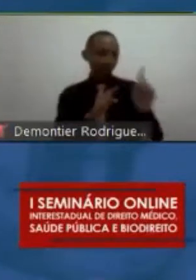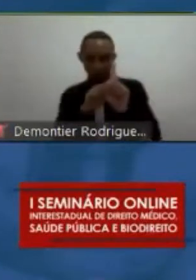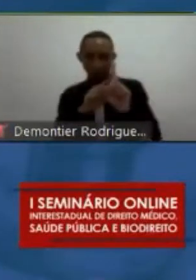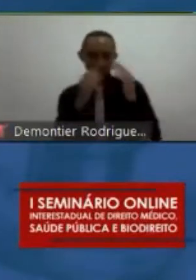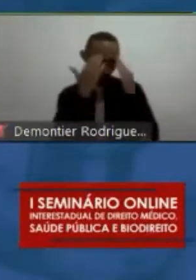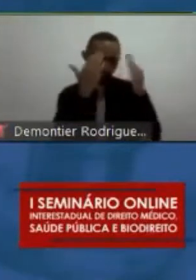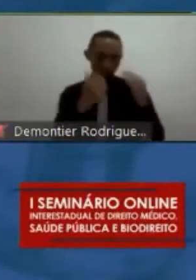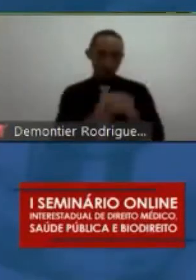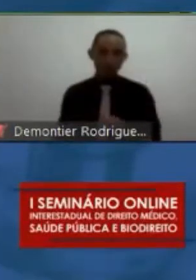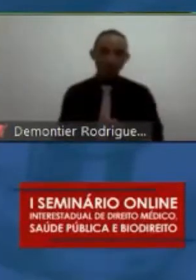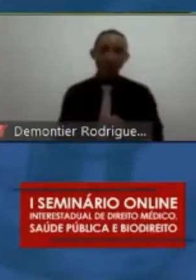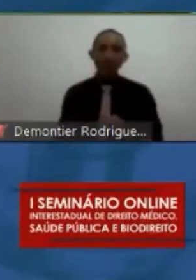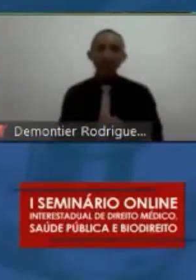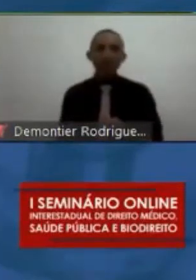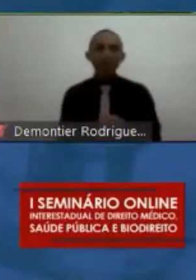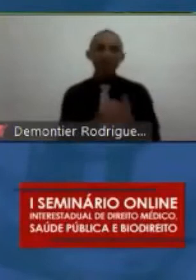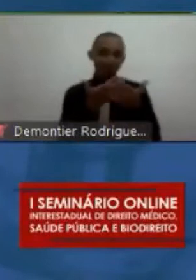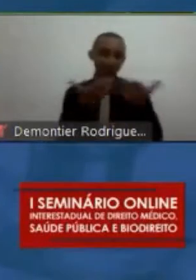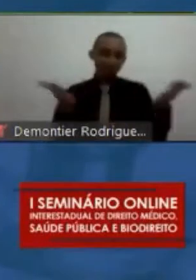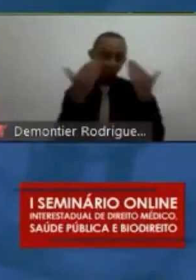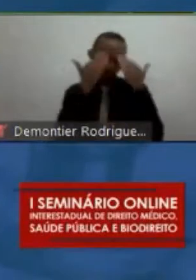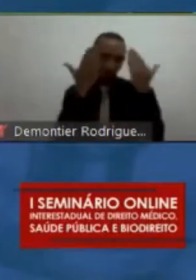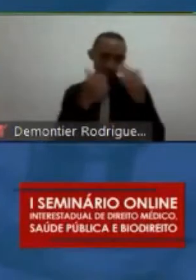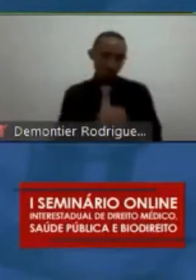moderação. Aqui ficam os meus contatos. Obrigado.